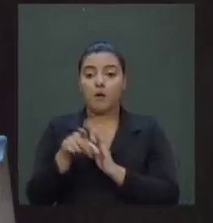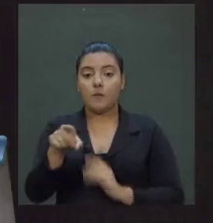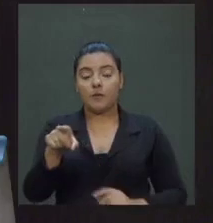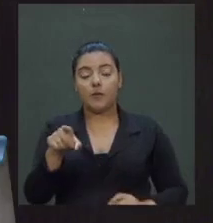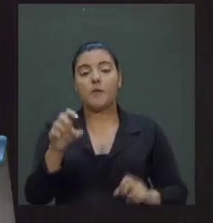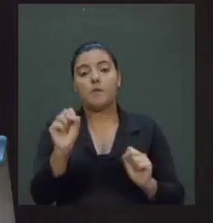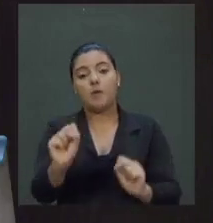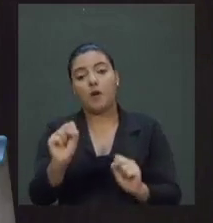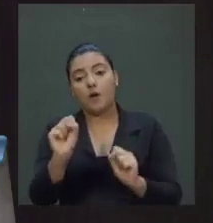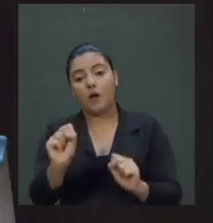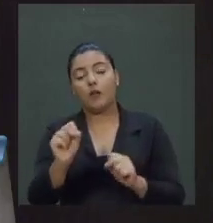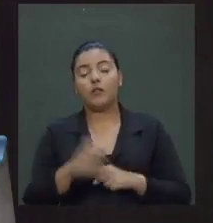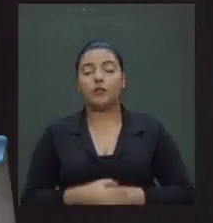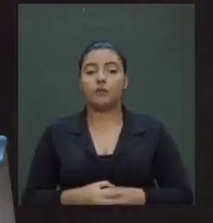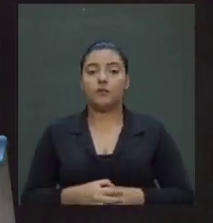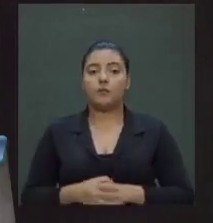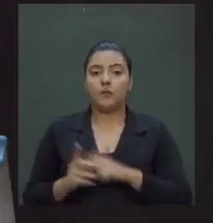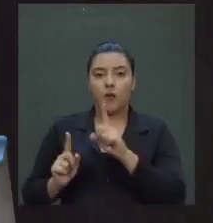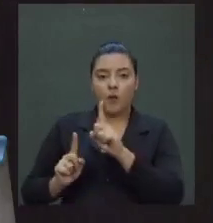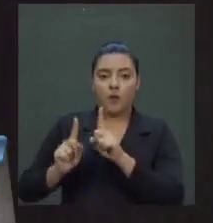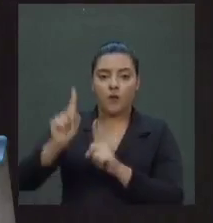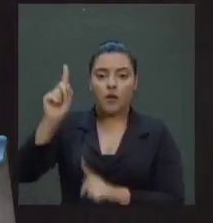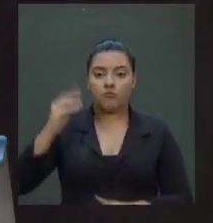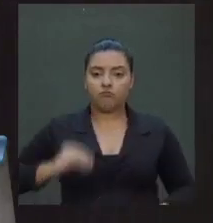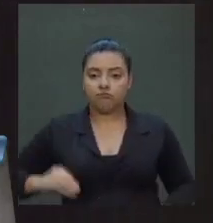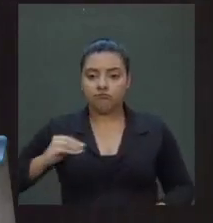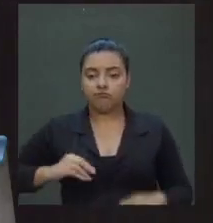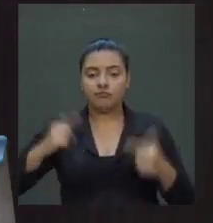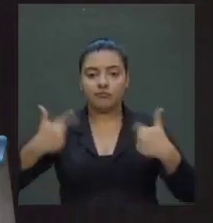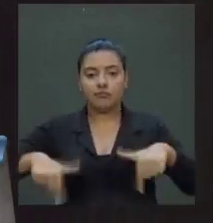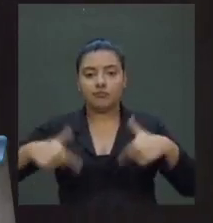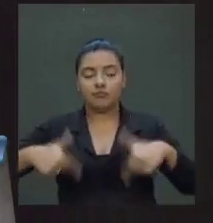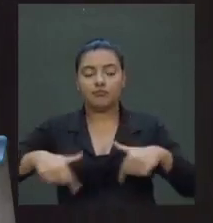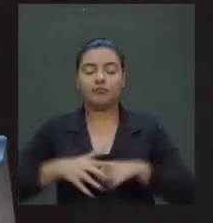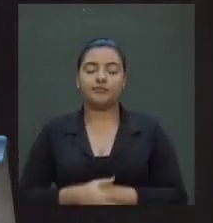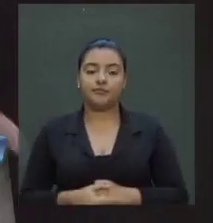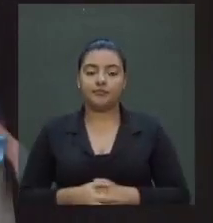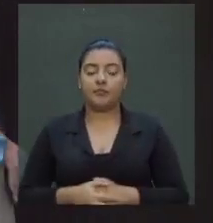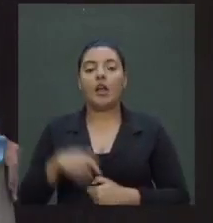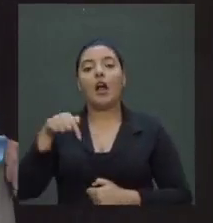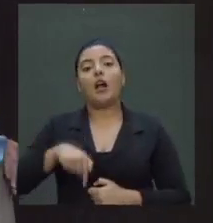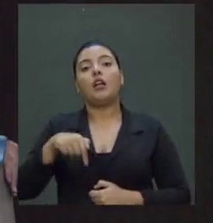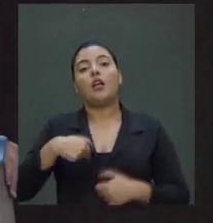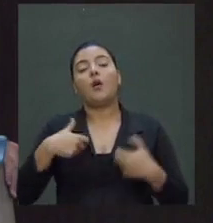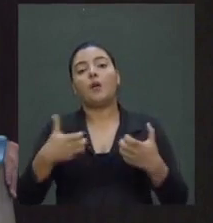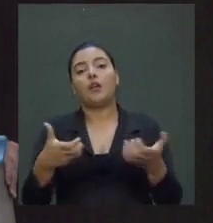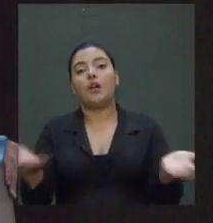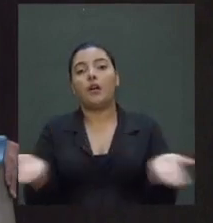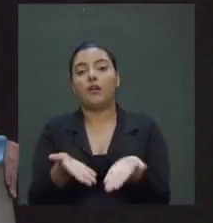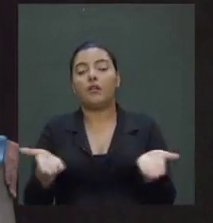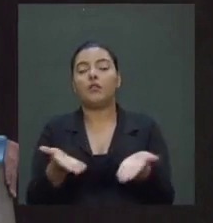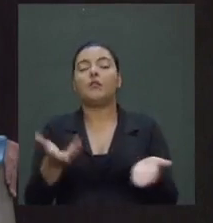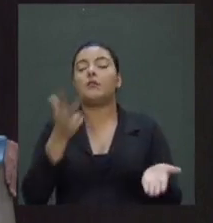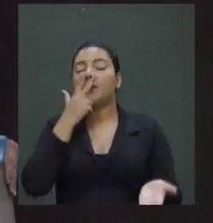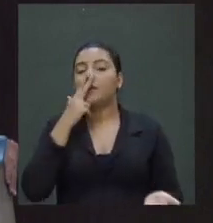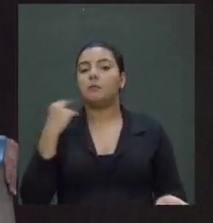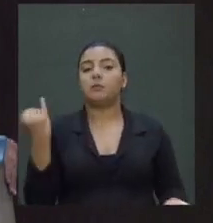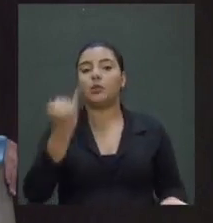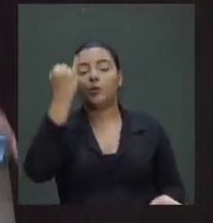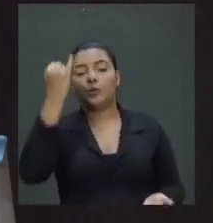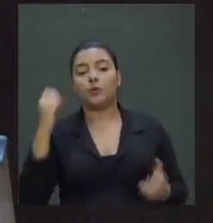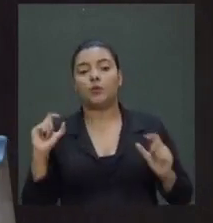possam elevar a renda e o trabalho. E aqui eu queria destacar, por